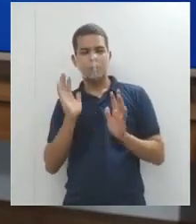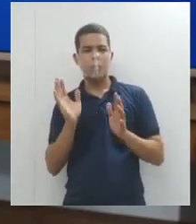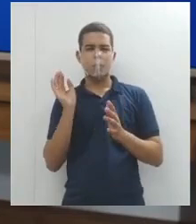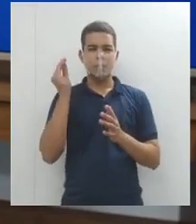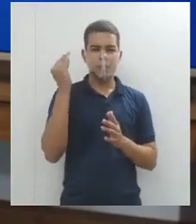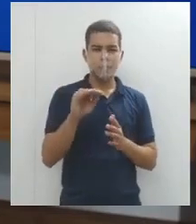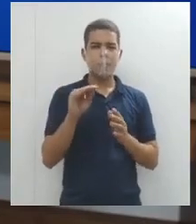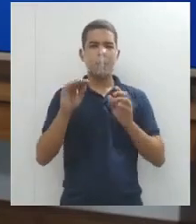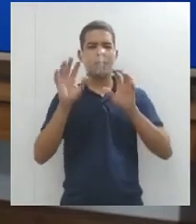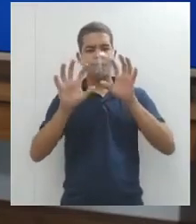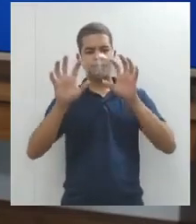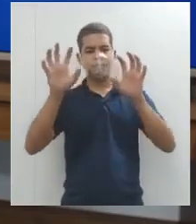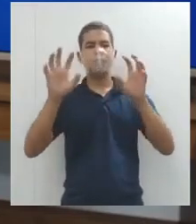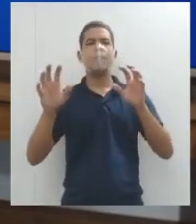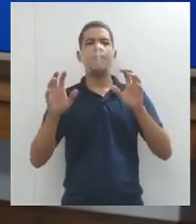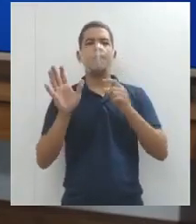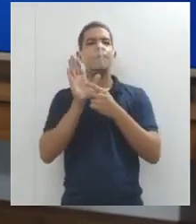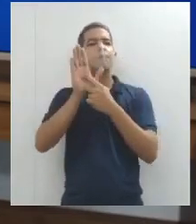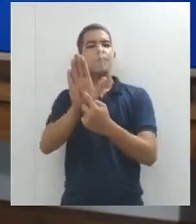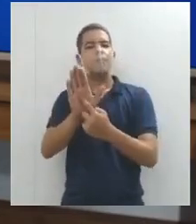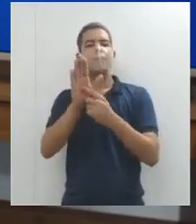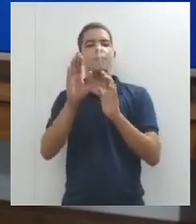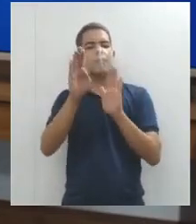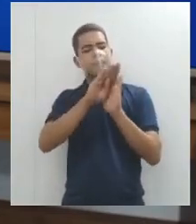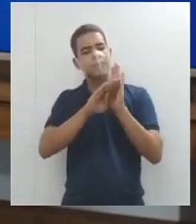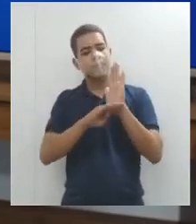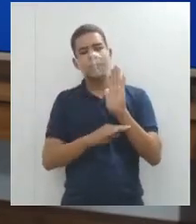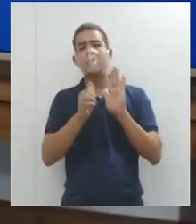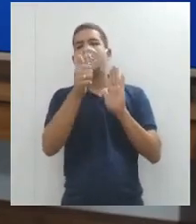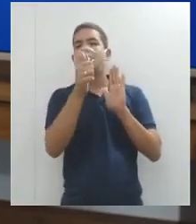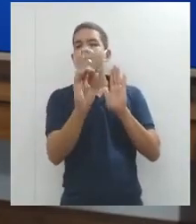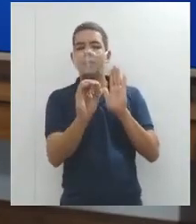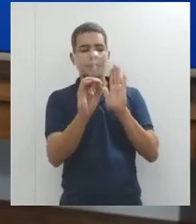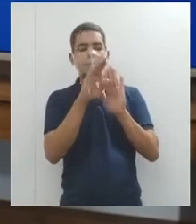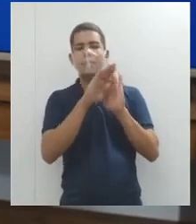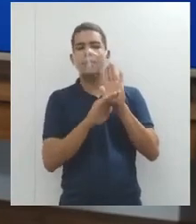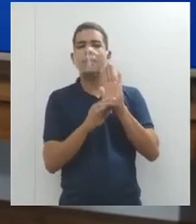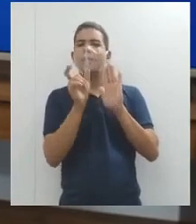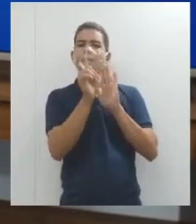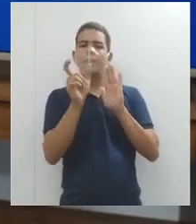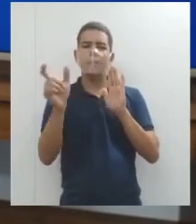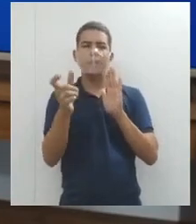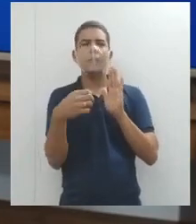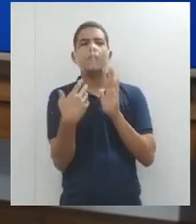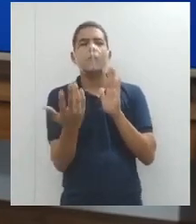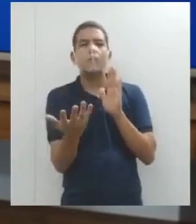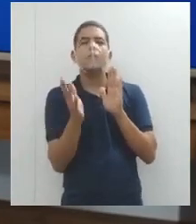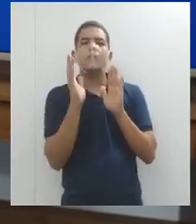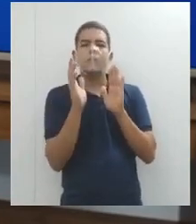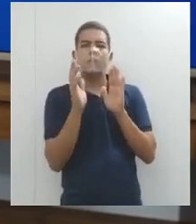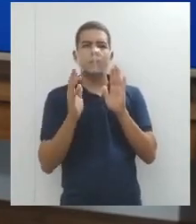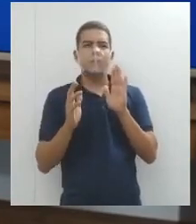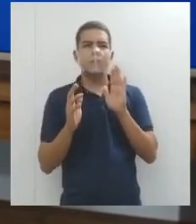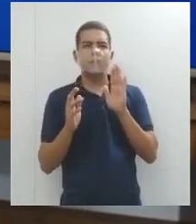um esquema mostrando quais são as 10 classes de palavras. Quais são as 10 classes de palavras?